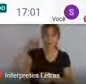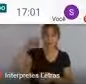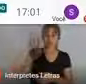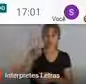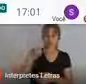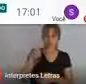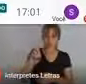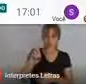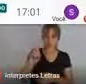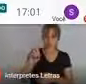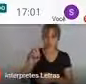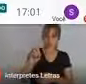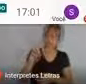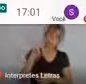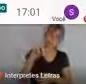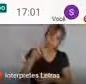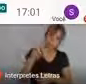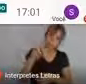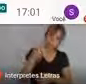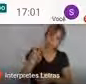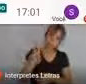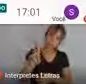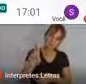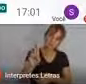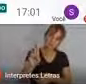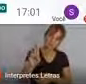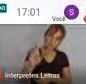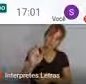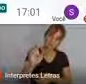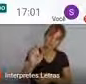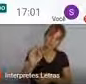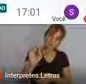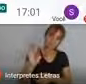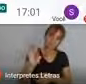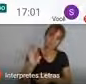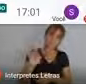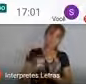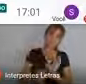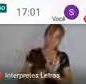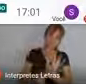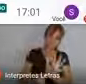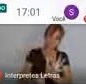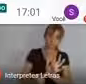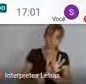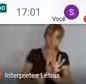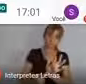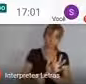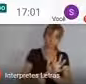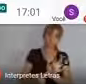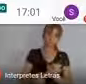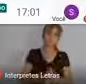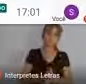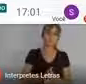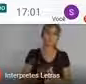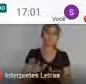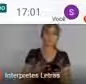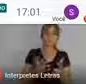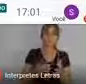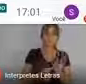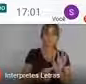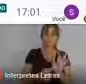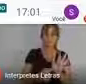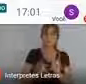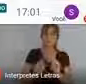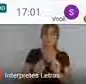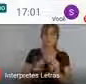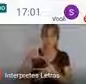mesma região Nordeste do estado do Pará. Ela é que está em destaque aqui, em cinza mais escuro. Eu vou assinar lá bem aqui no mapa